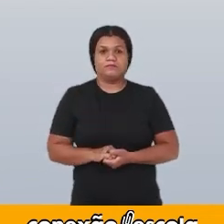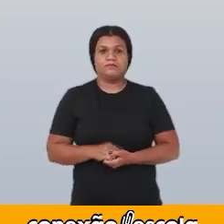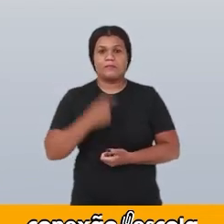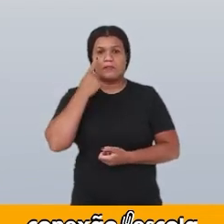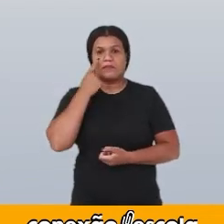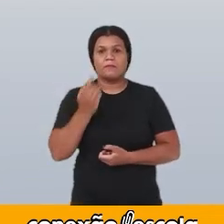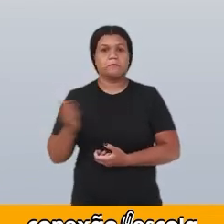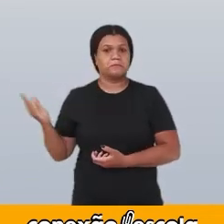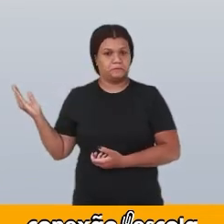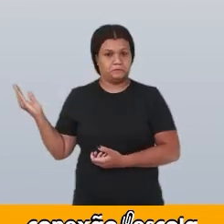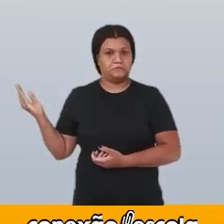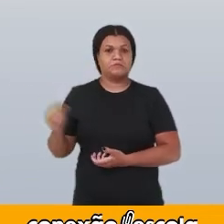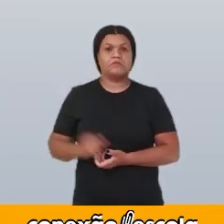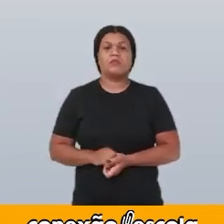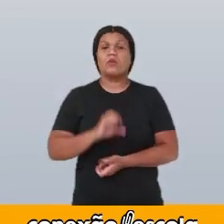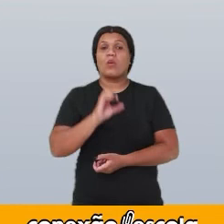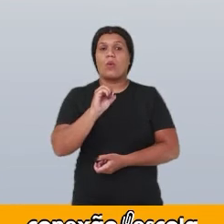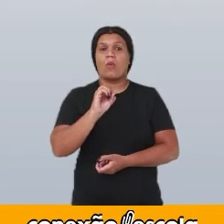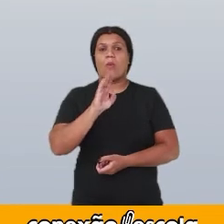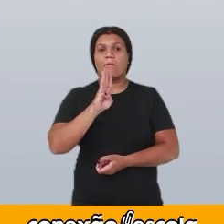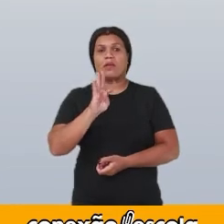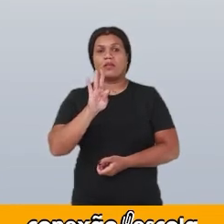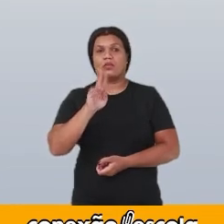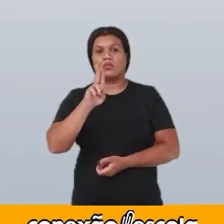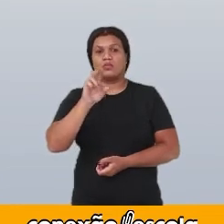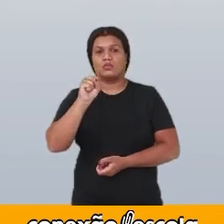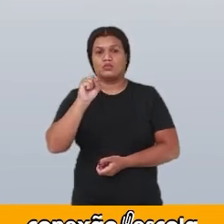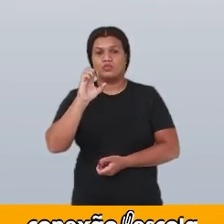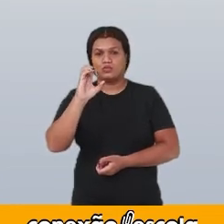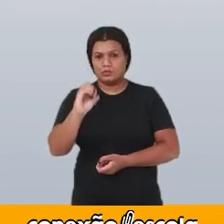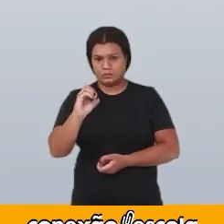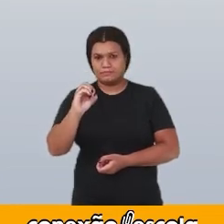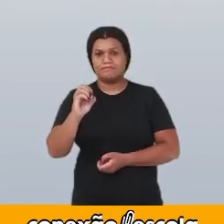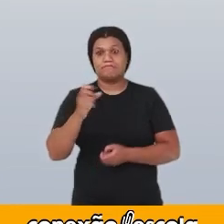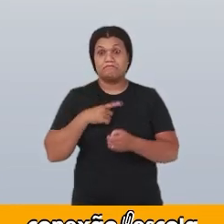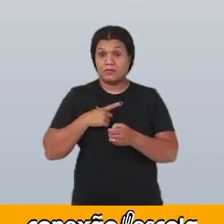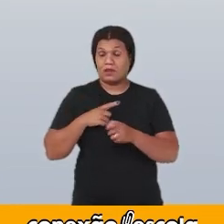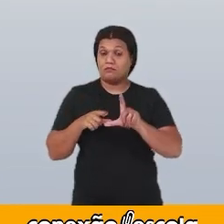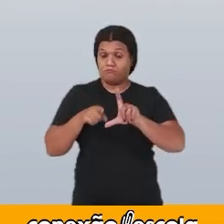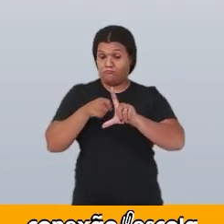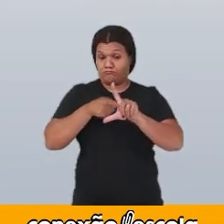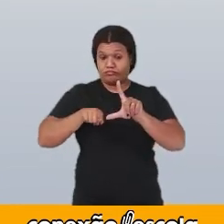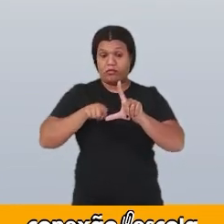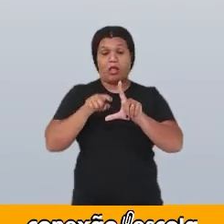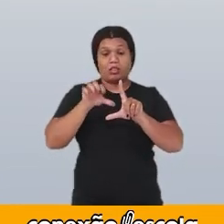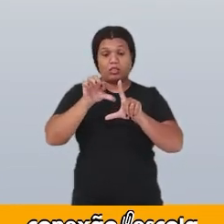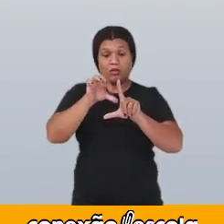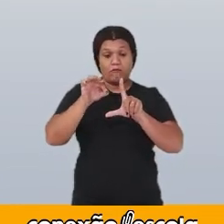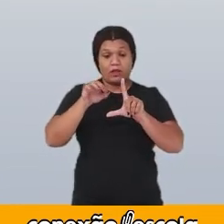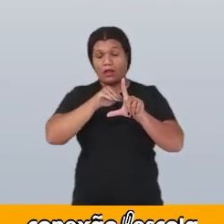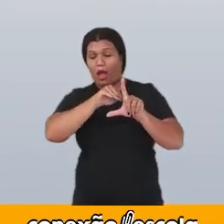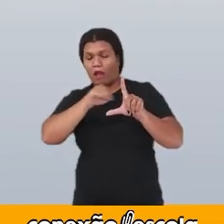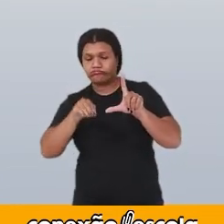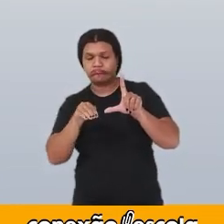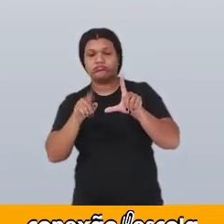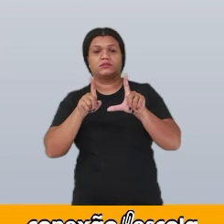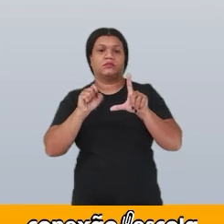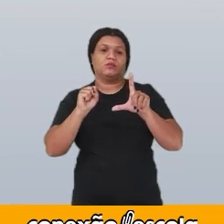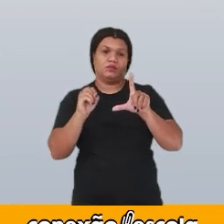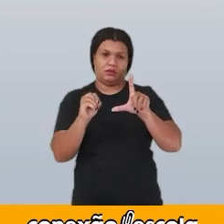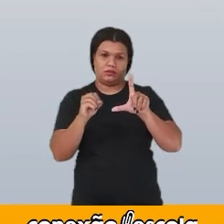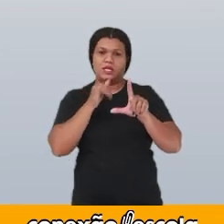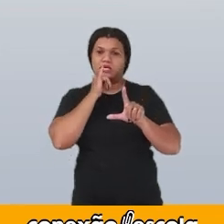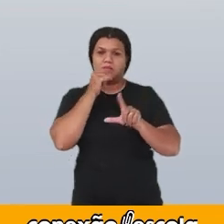Ângulo obtuso é aquele cuja medida é entre 90 e 180. Então, aqui seria a medida de 90